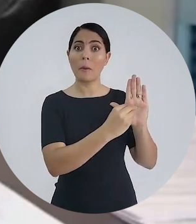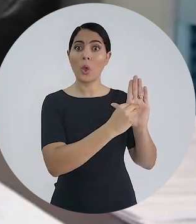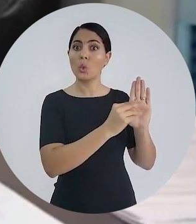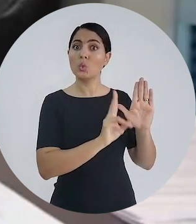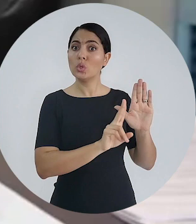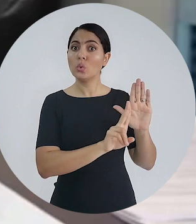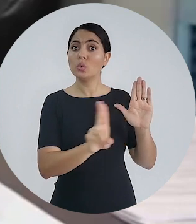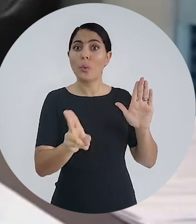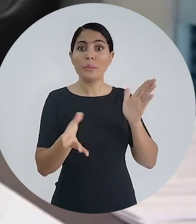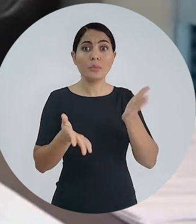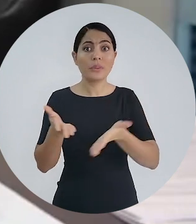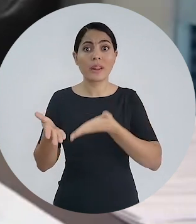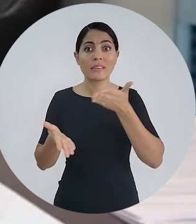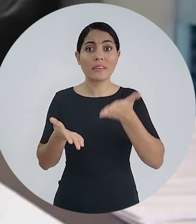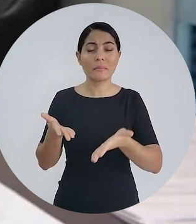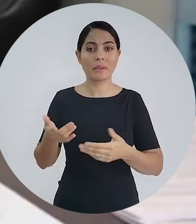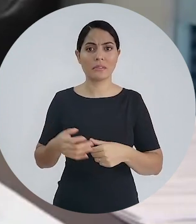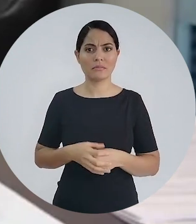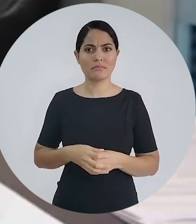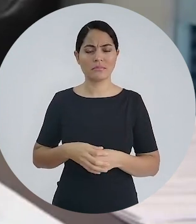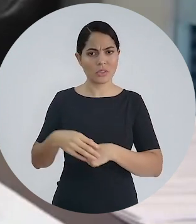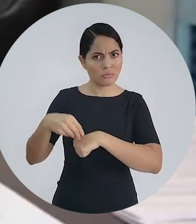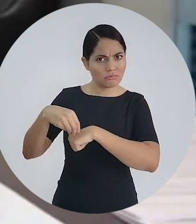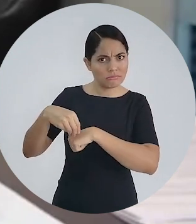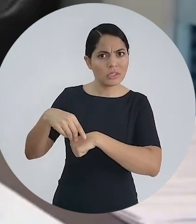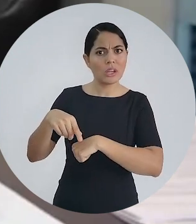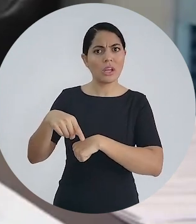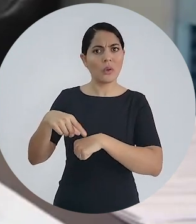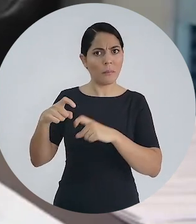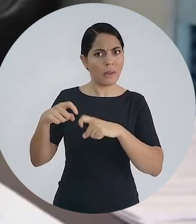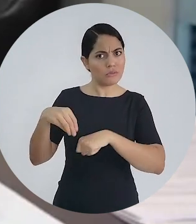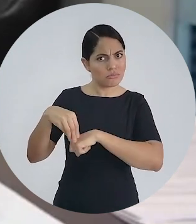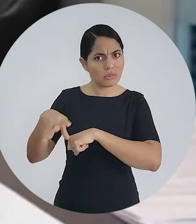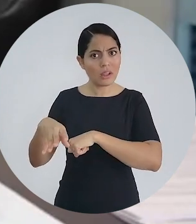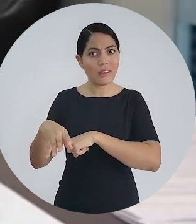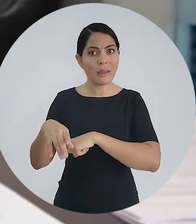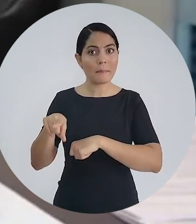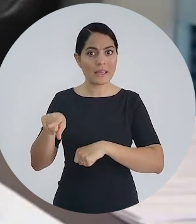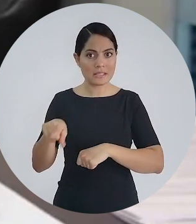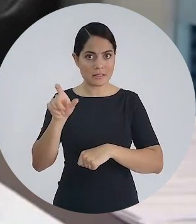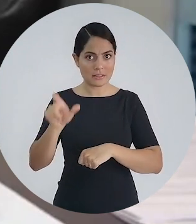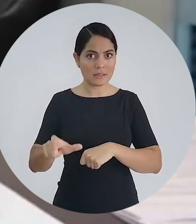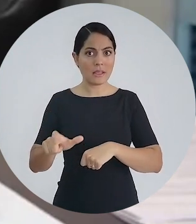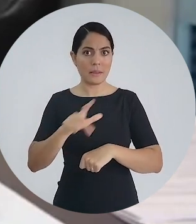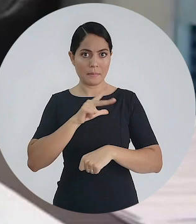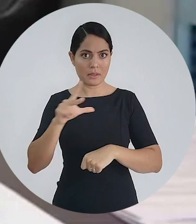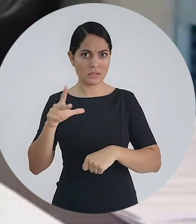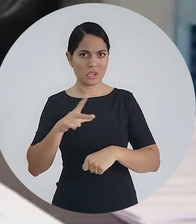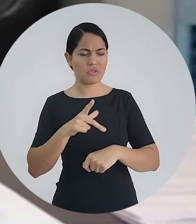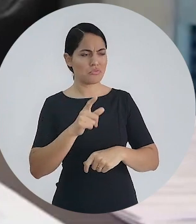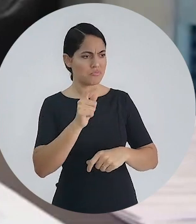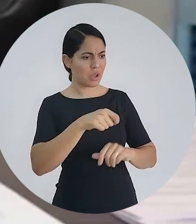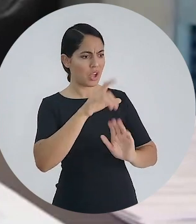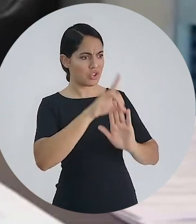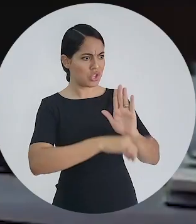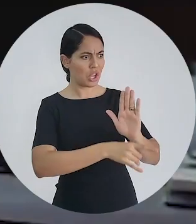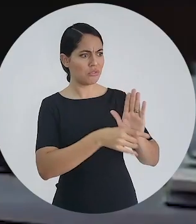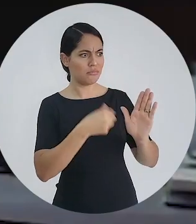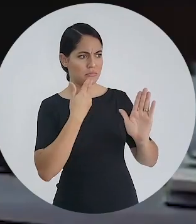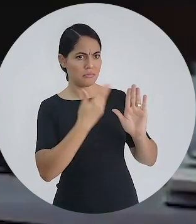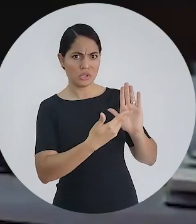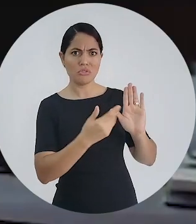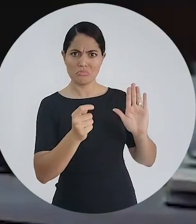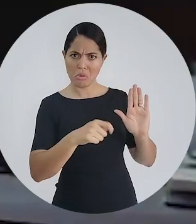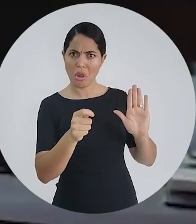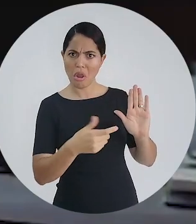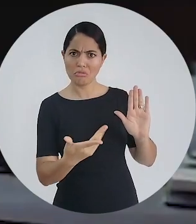ANS, se esse paciente teria o direito de exigir do plano de saúde essa cobertura.